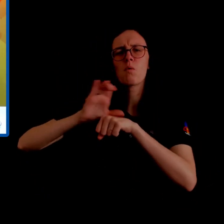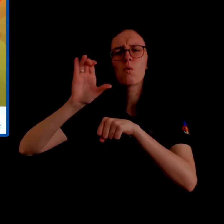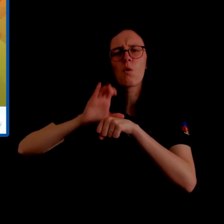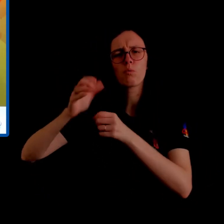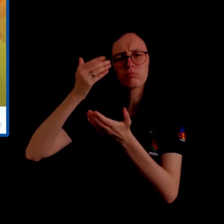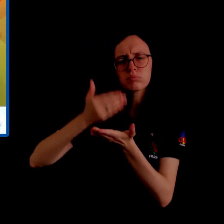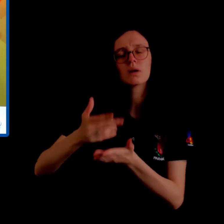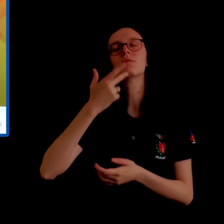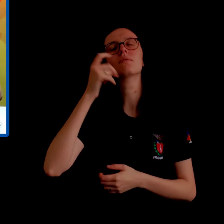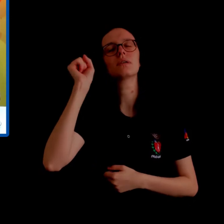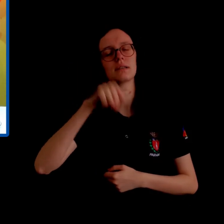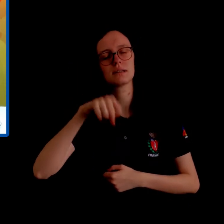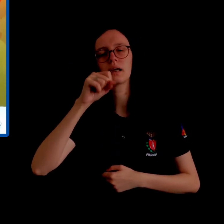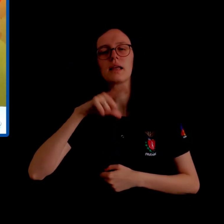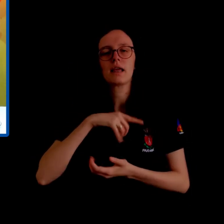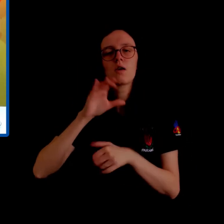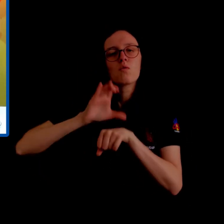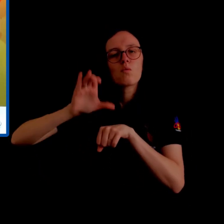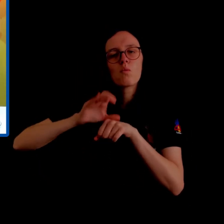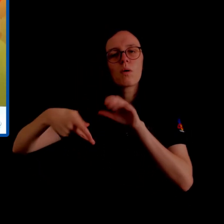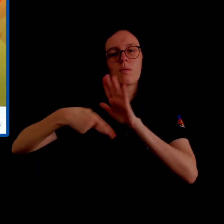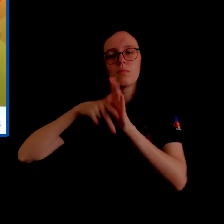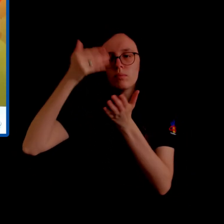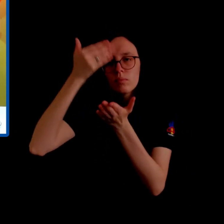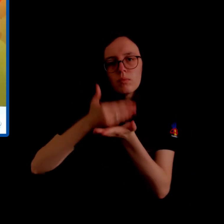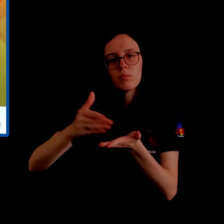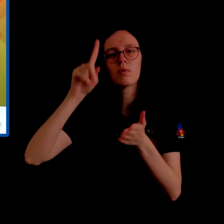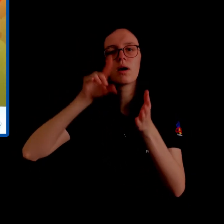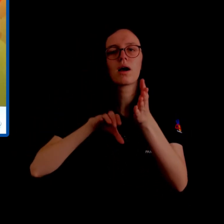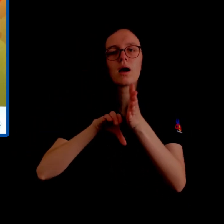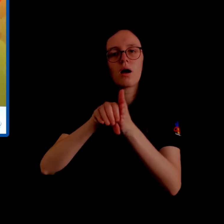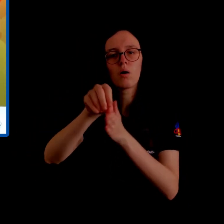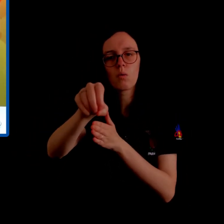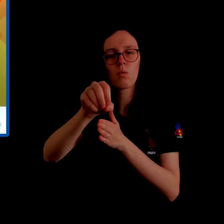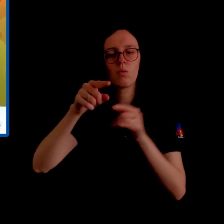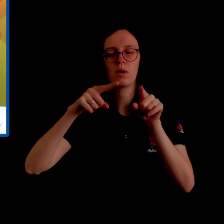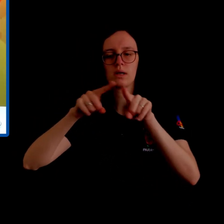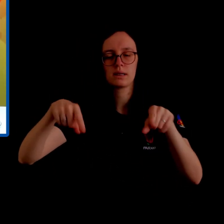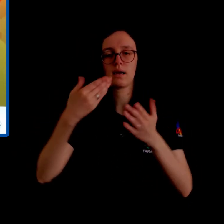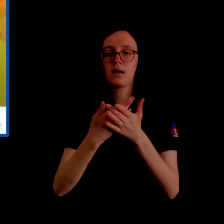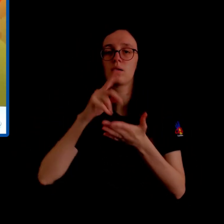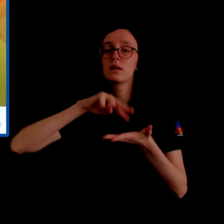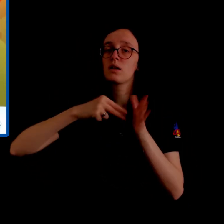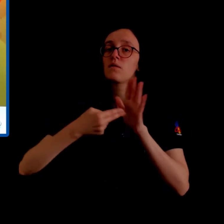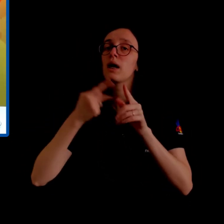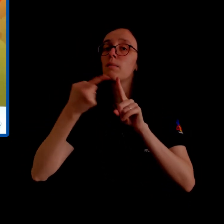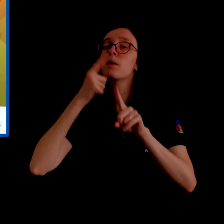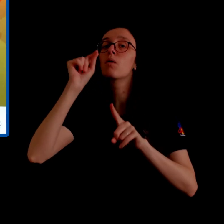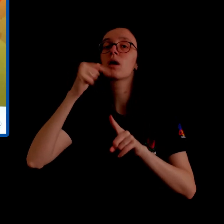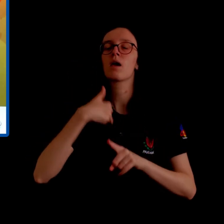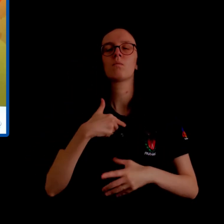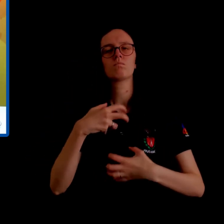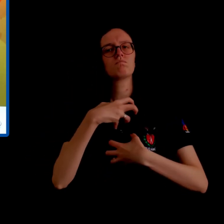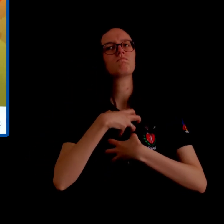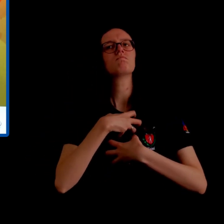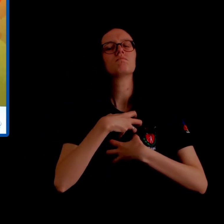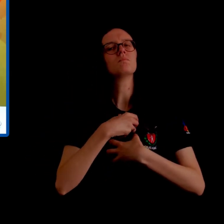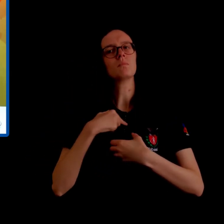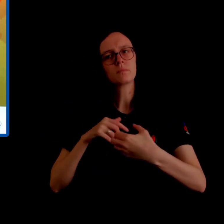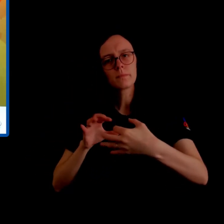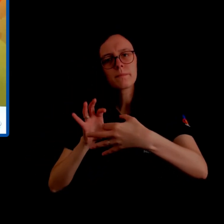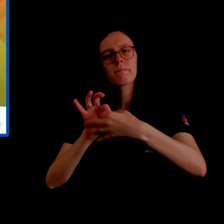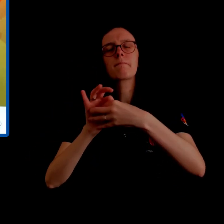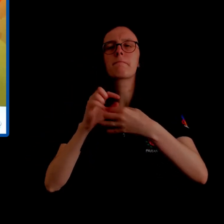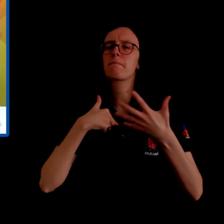Sim, a formação inicial no Google Classroom, né, Tiago, começa com esse pertencimento. Então, eu preciso